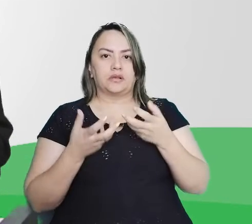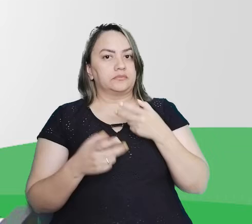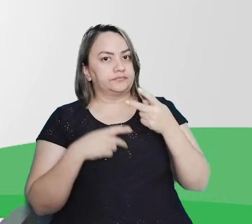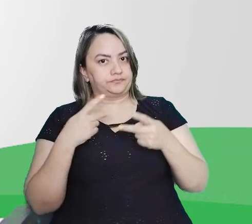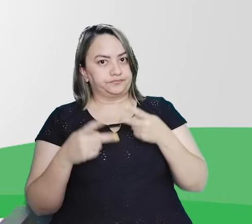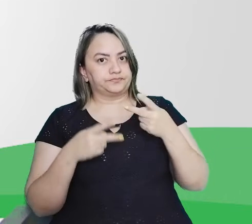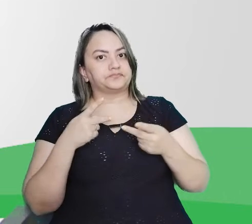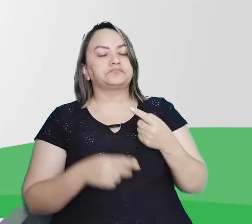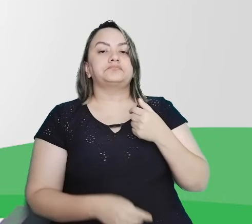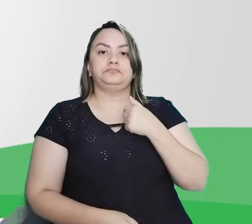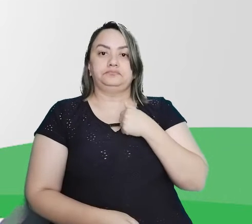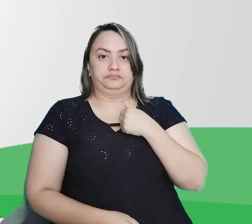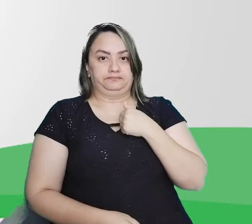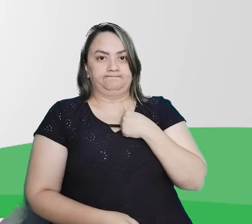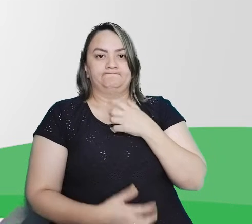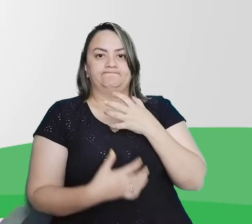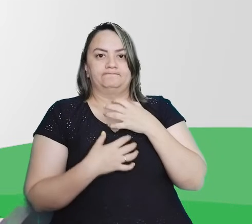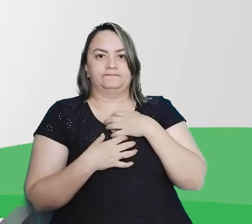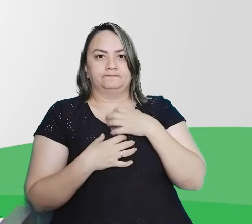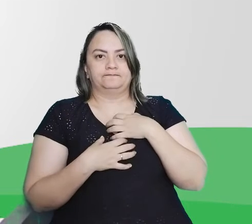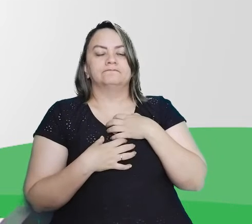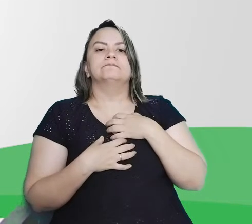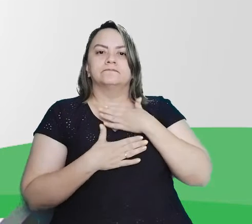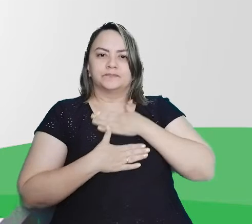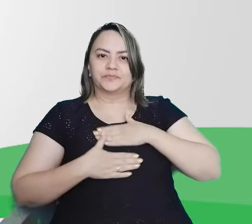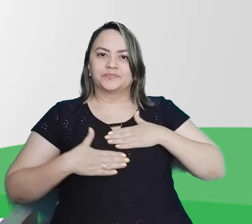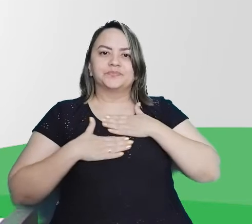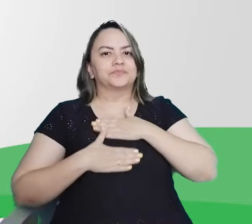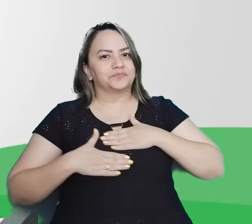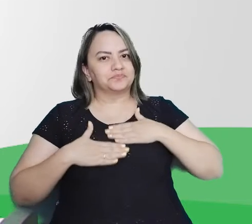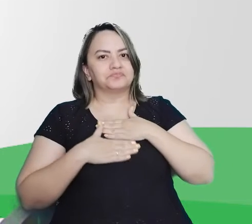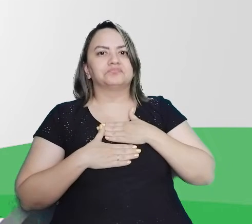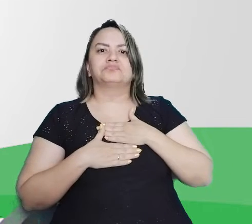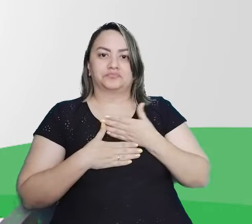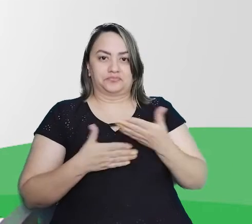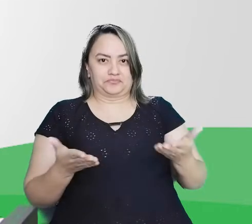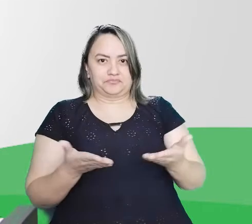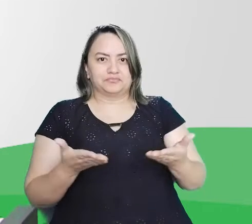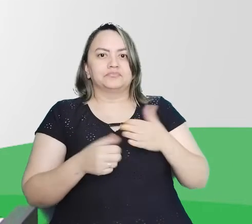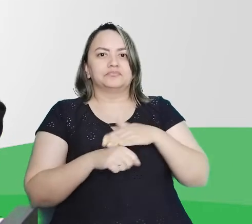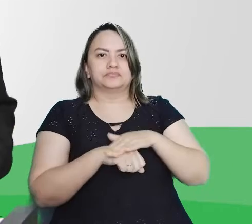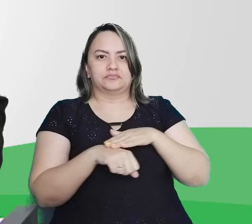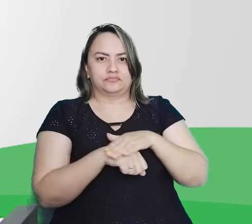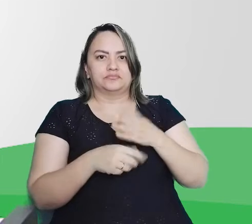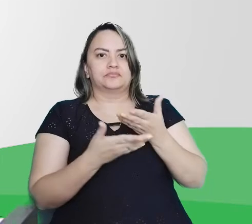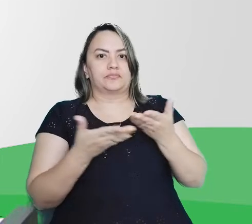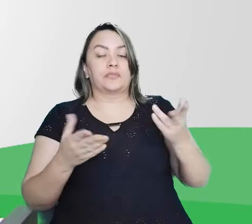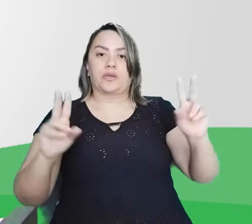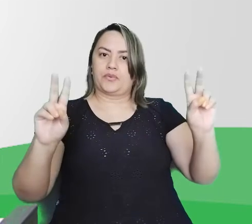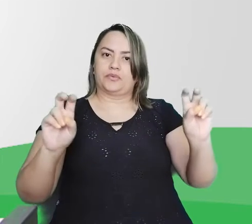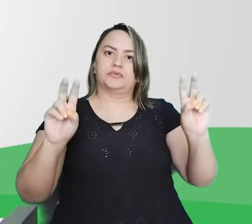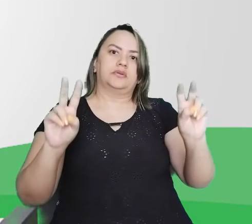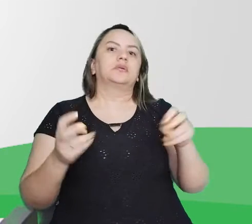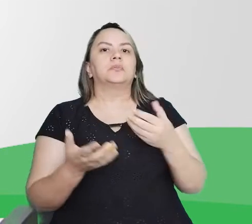que, para mim, é uma satisfação enorme estar aqui para conversar com vocês. O tema da nossa aula de